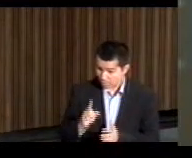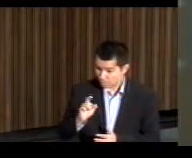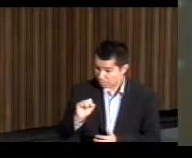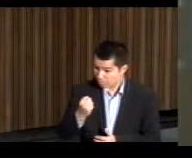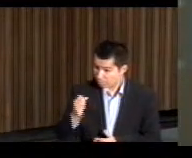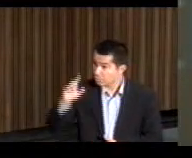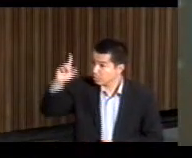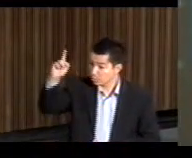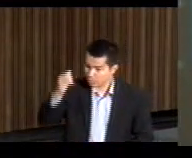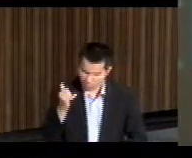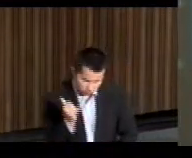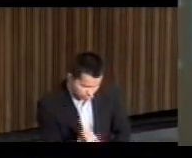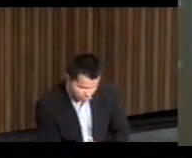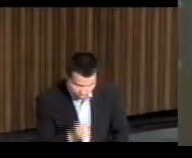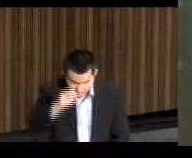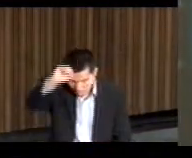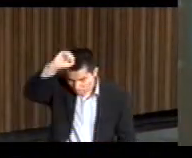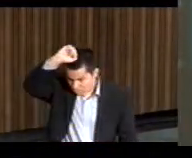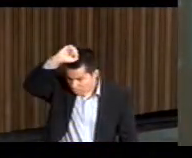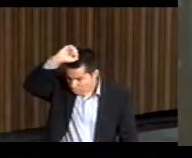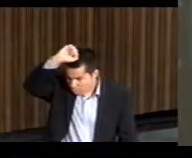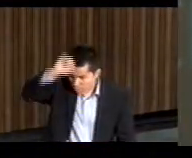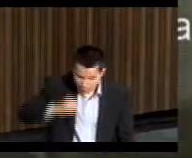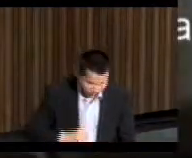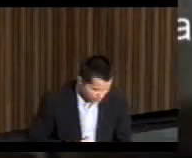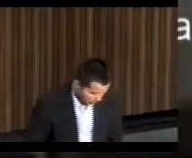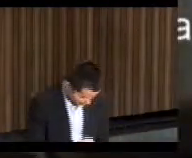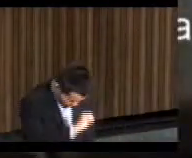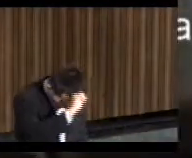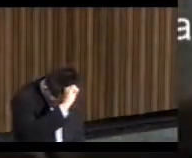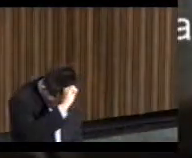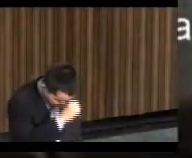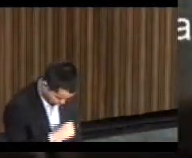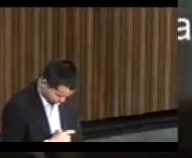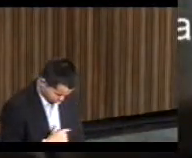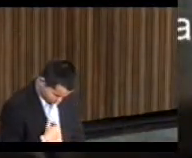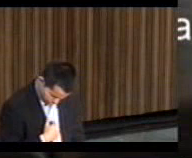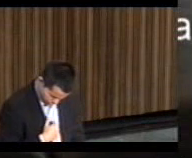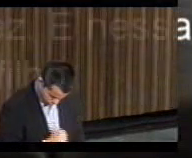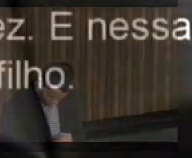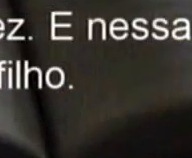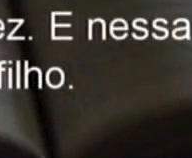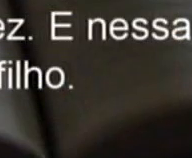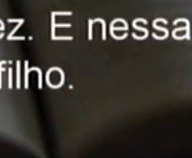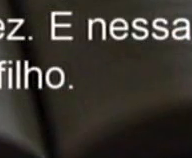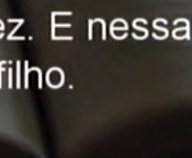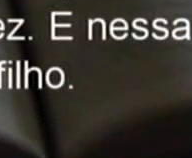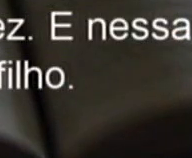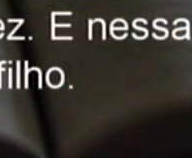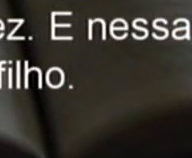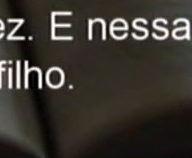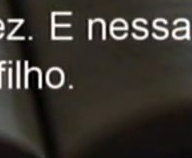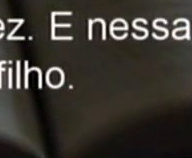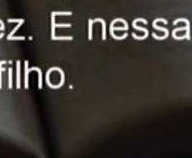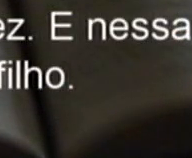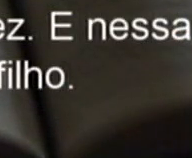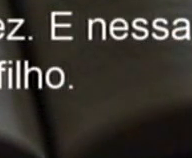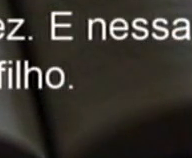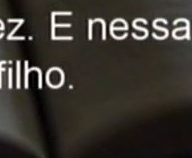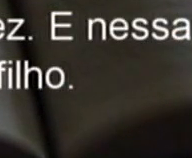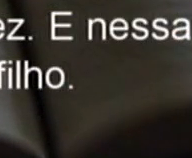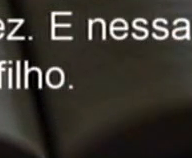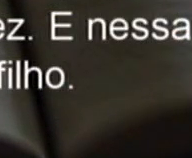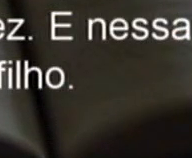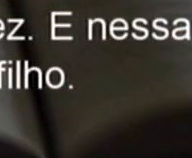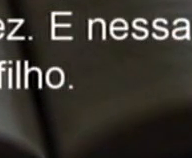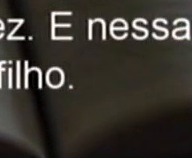ele vai dizer: será que para o Senhor há alguma coisa impossível? Pois, como